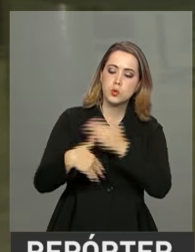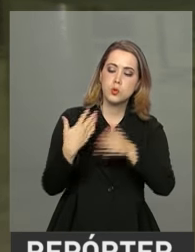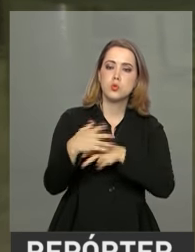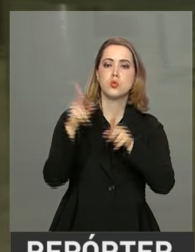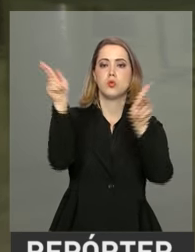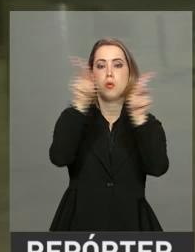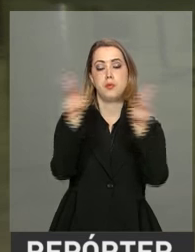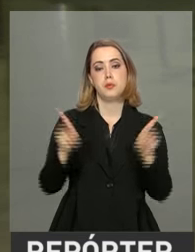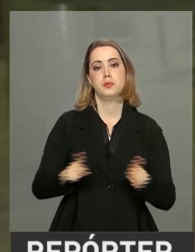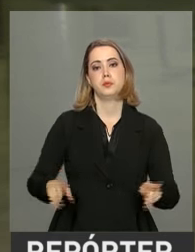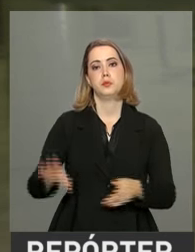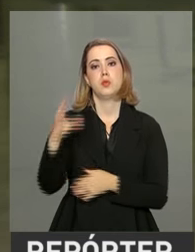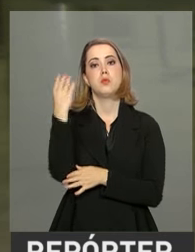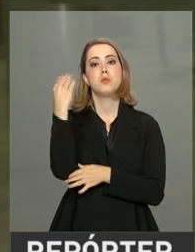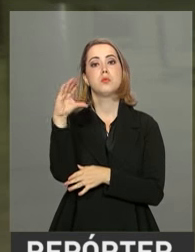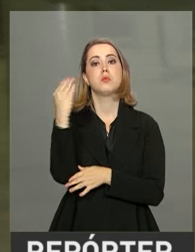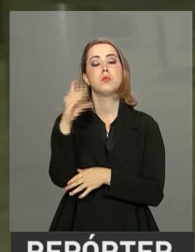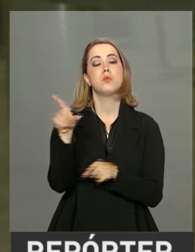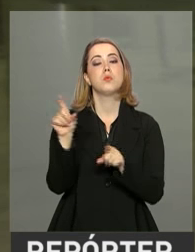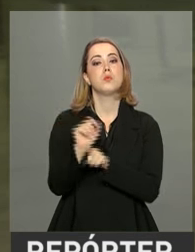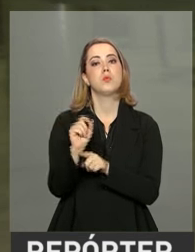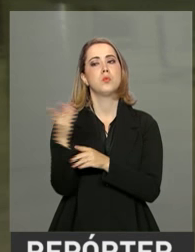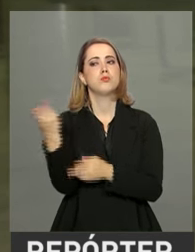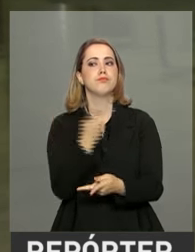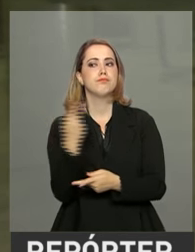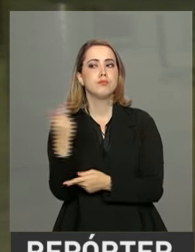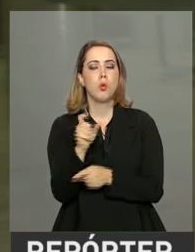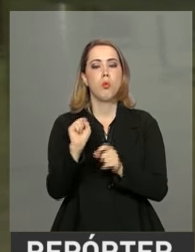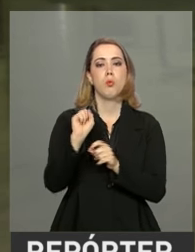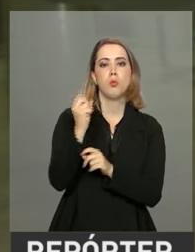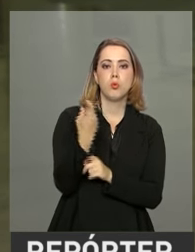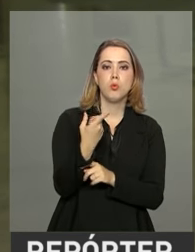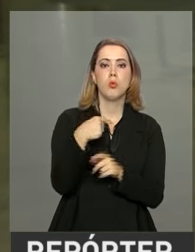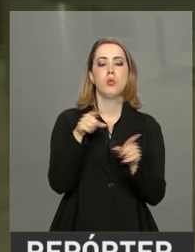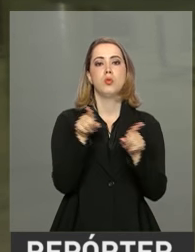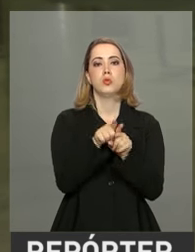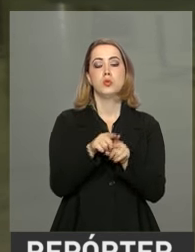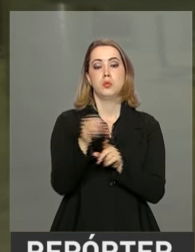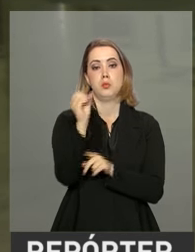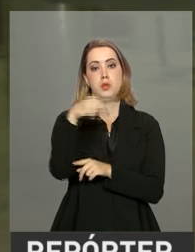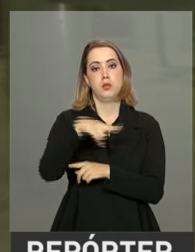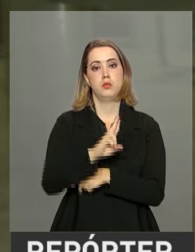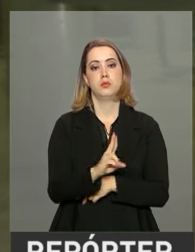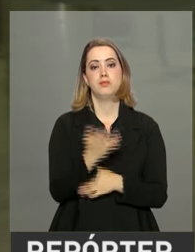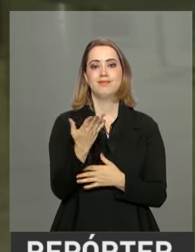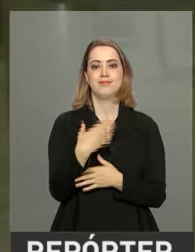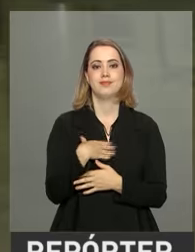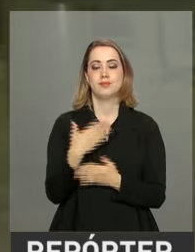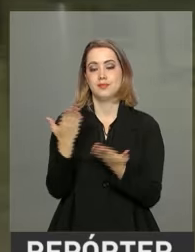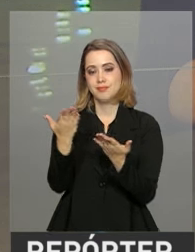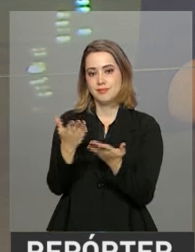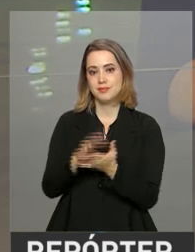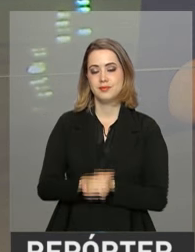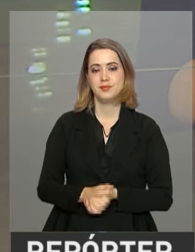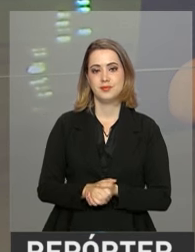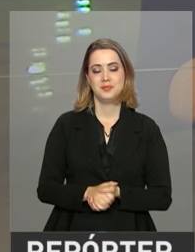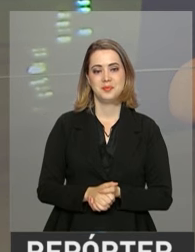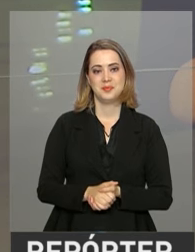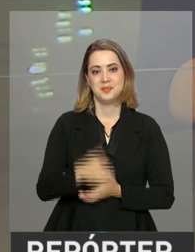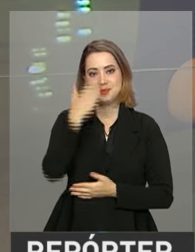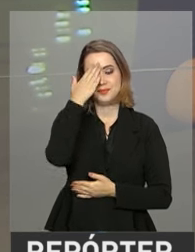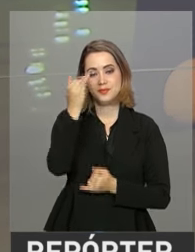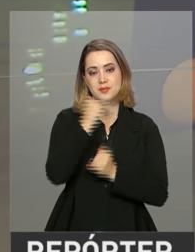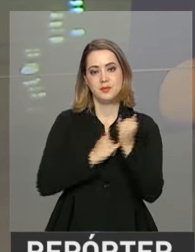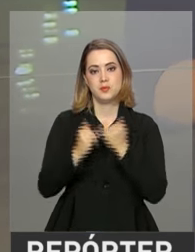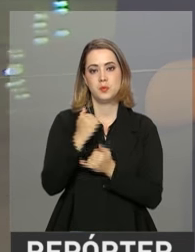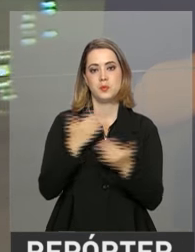Colômbia se na bilateral seja por intermédio das Nações Unidas José Lu Obrigado Luana pelas